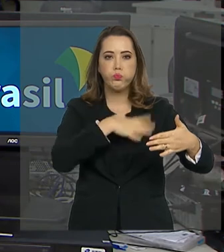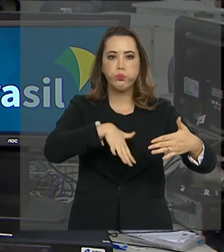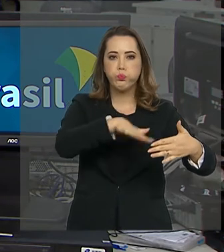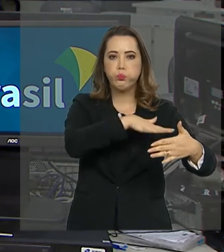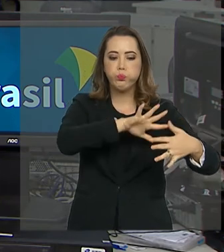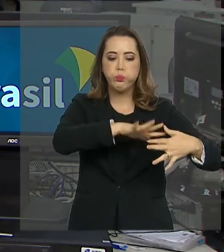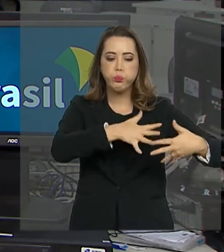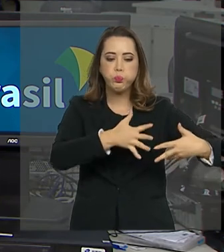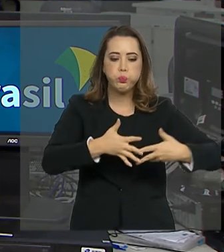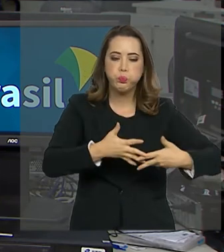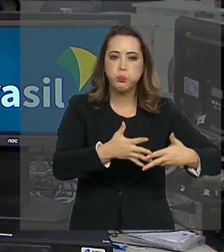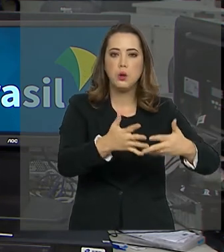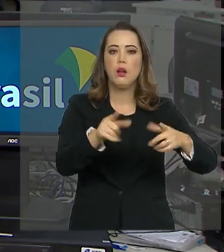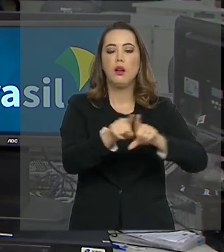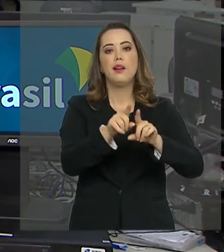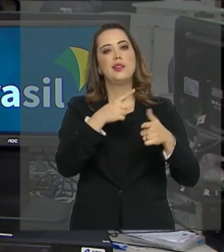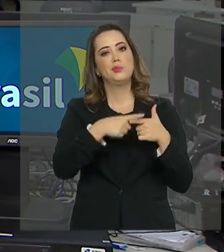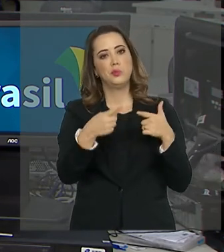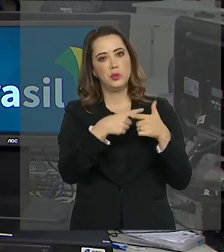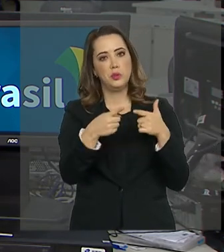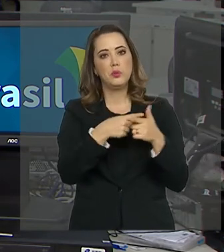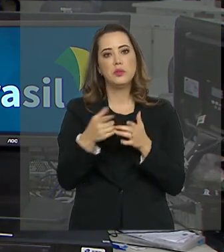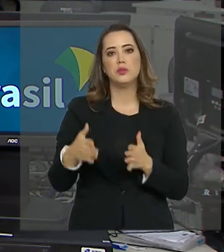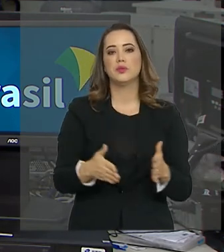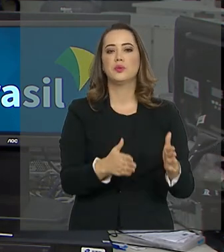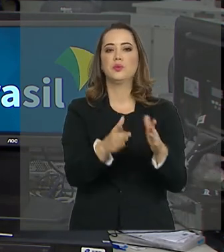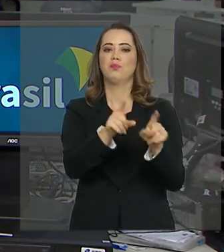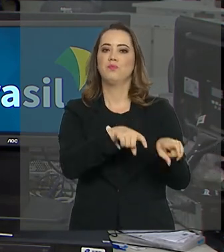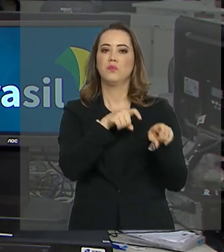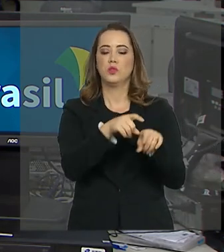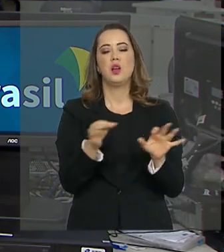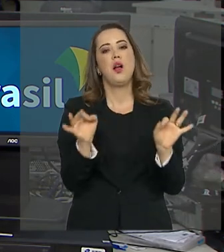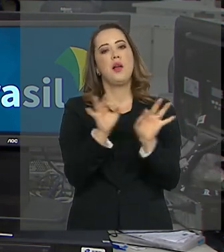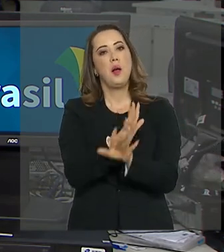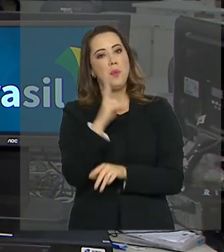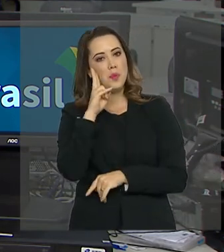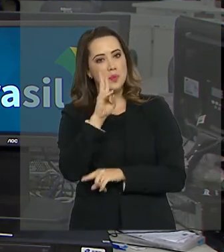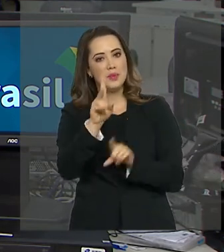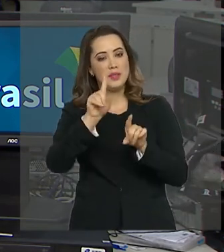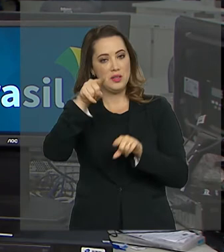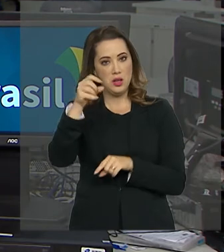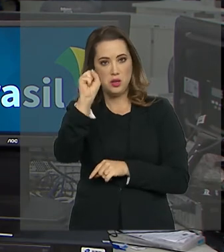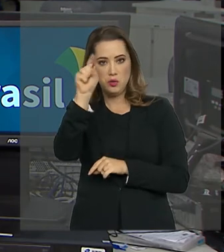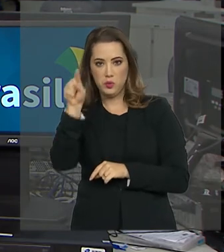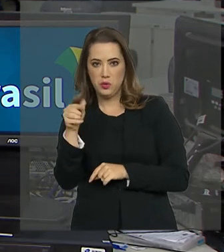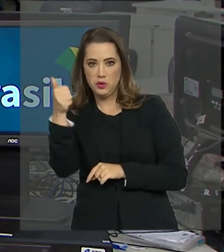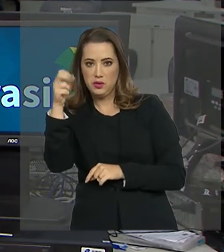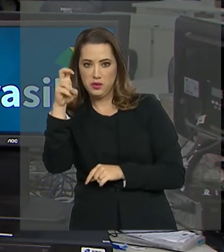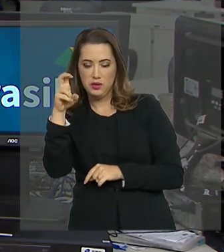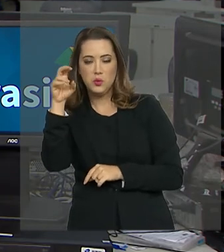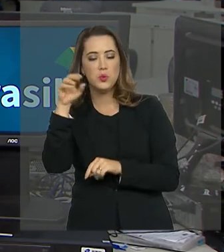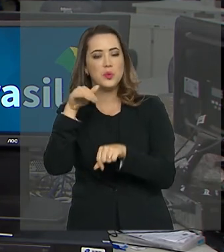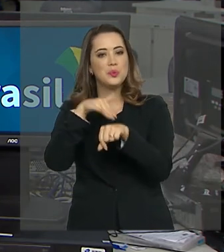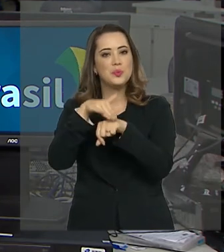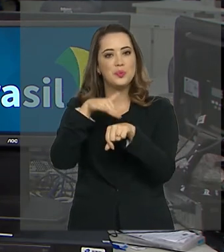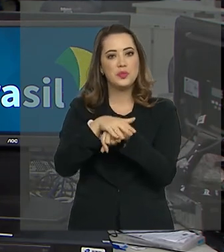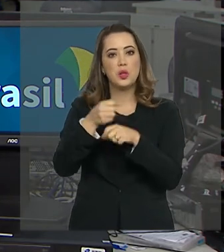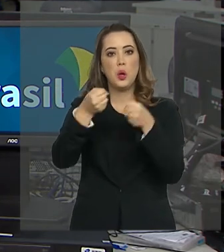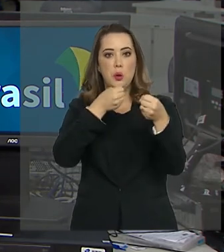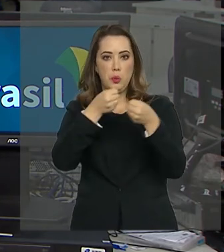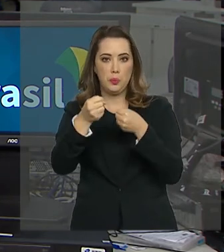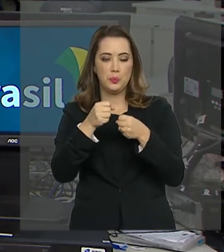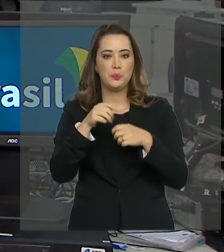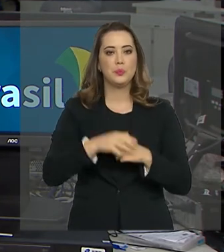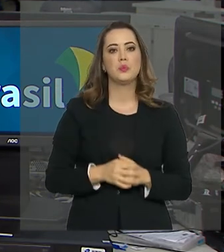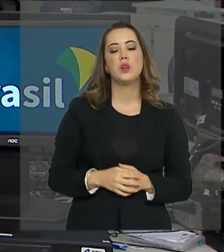e restabelecer o tráfego na zona rural. A gente fica por aqui. Mais notícias logo mais às 8h15 da noite no